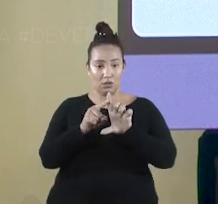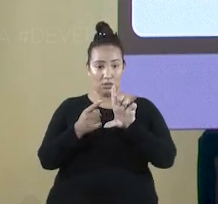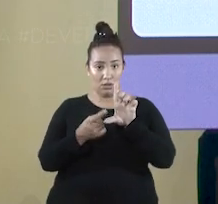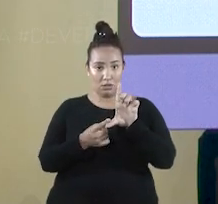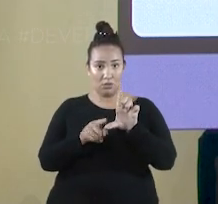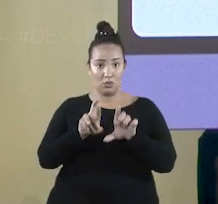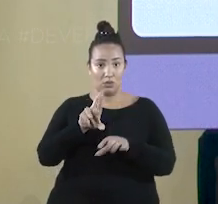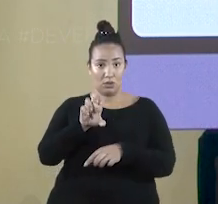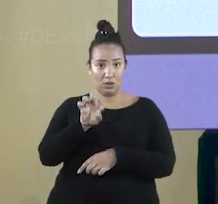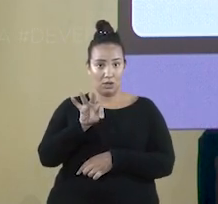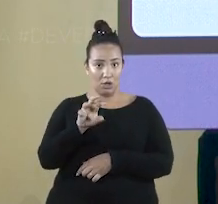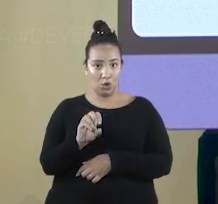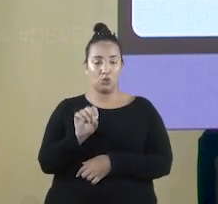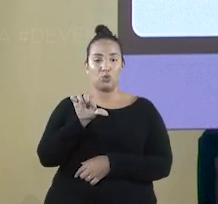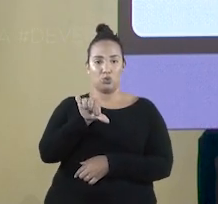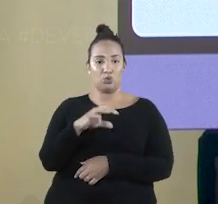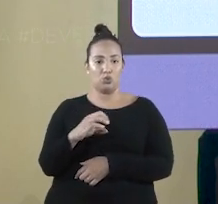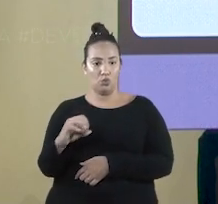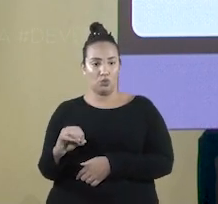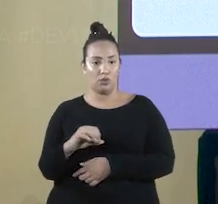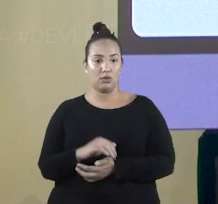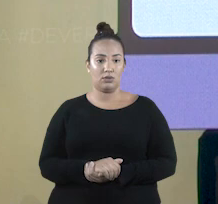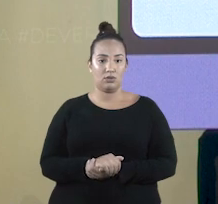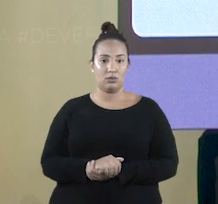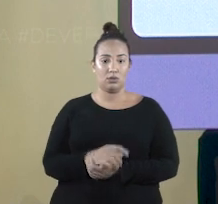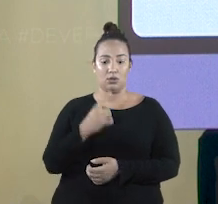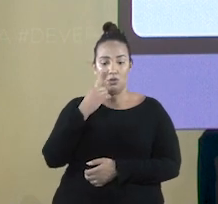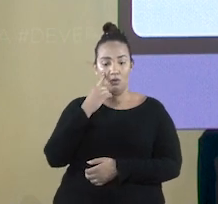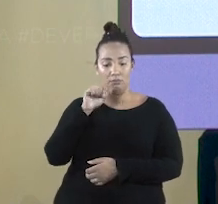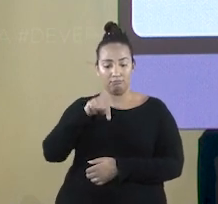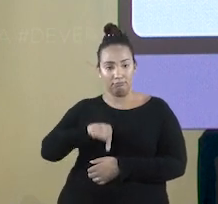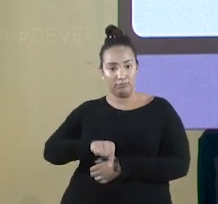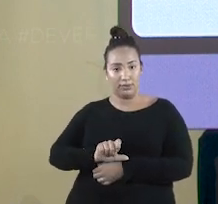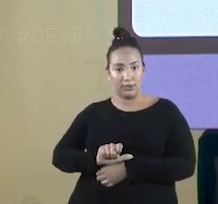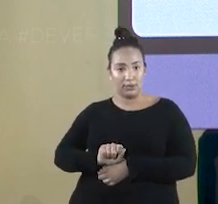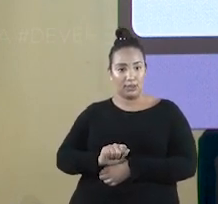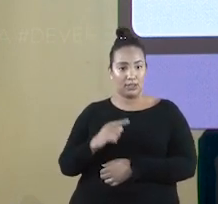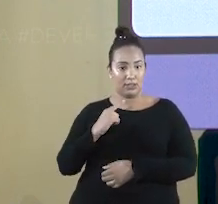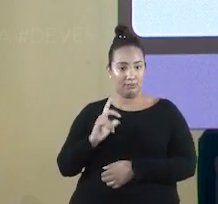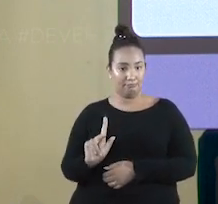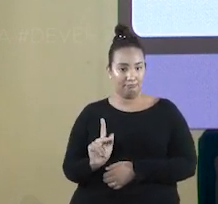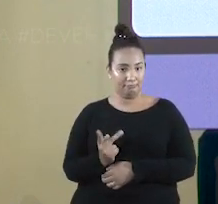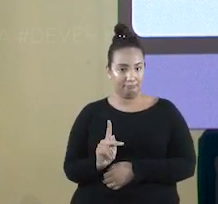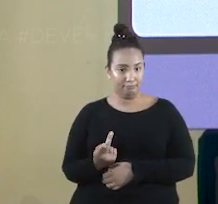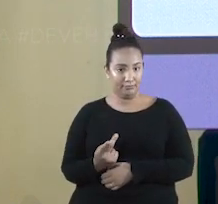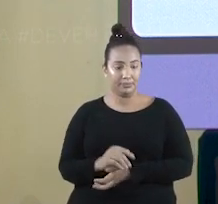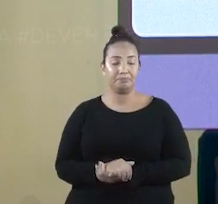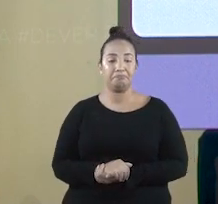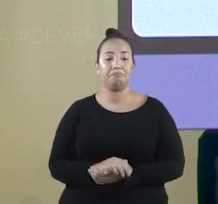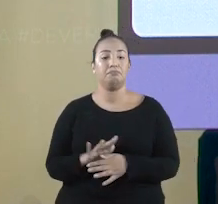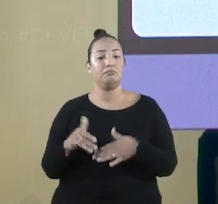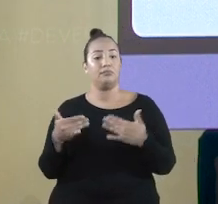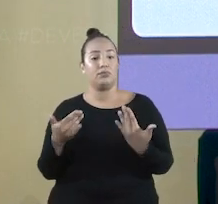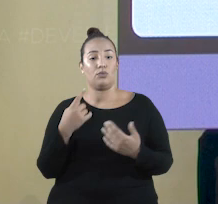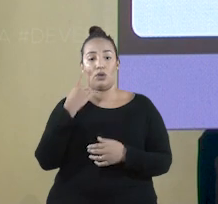é reto, tudo bem? Esse ângulo é reto. Então, aqui temos a hipotenusa. Então,